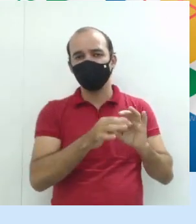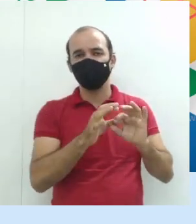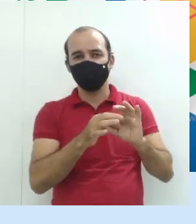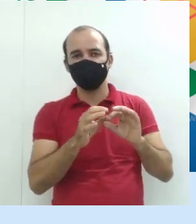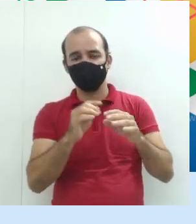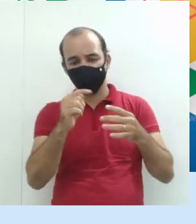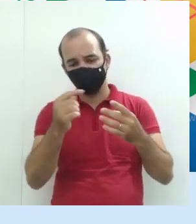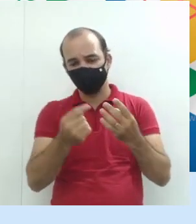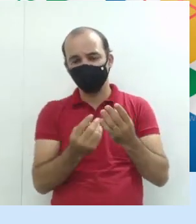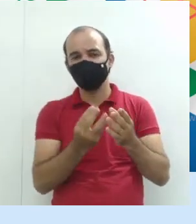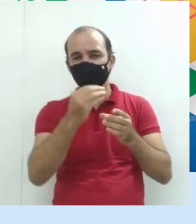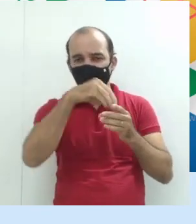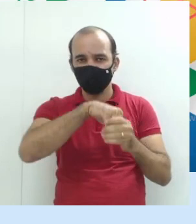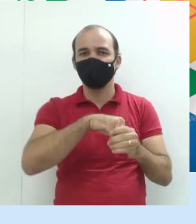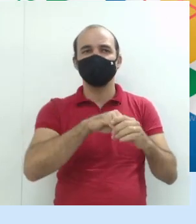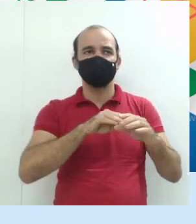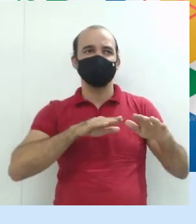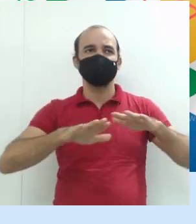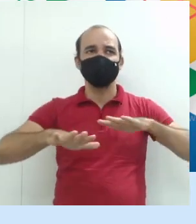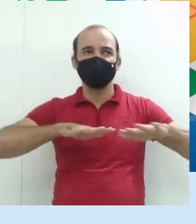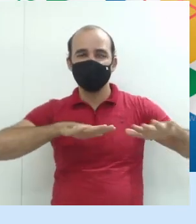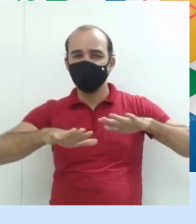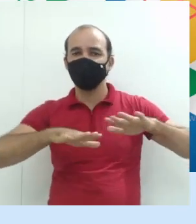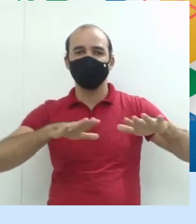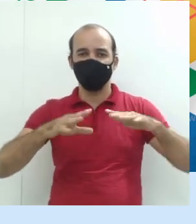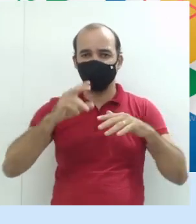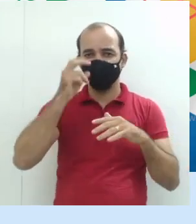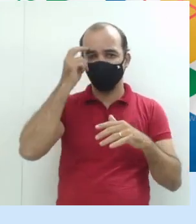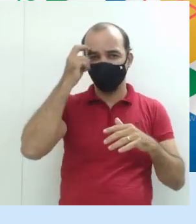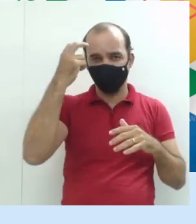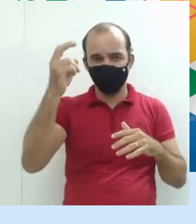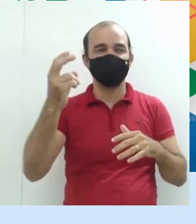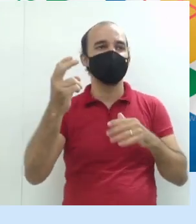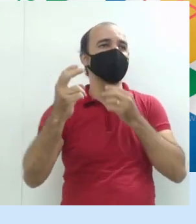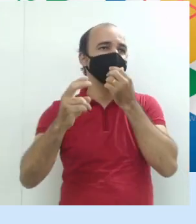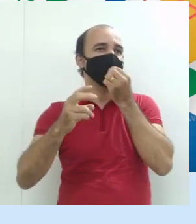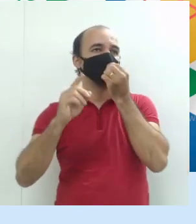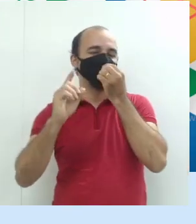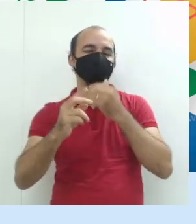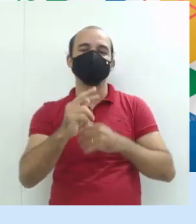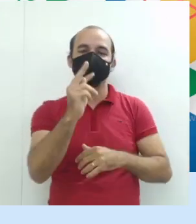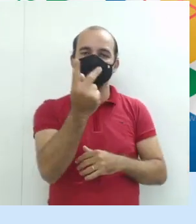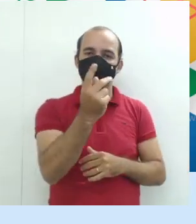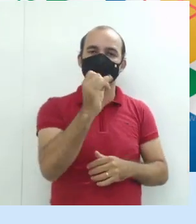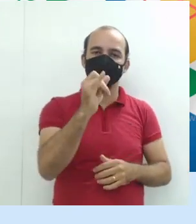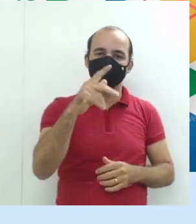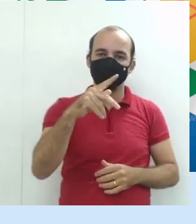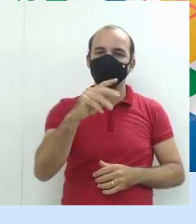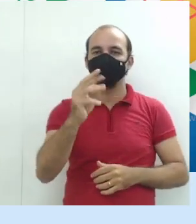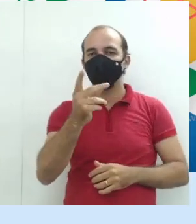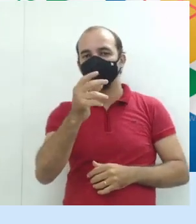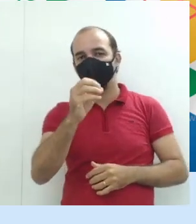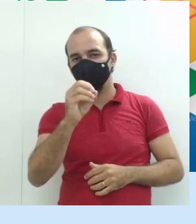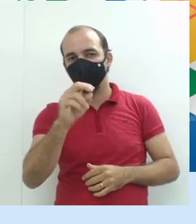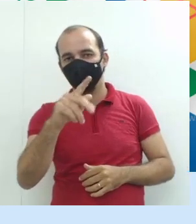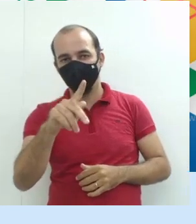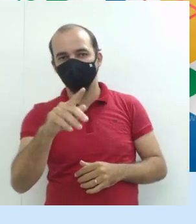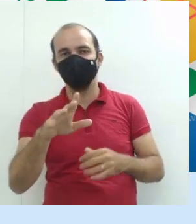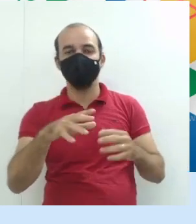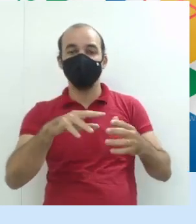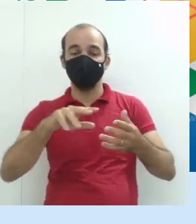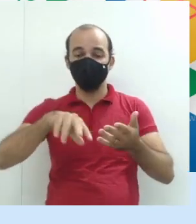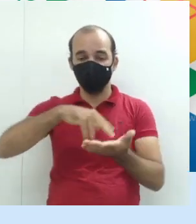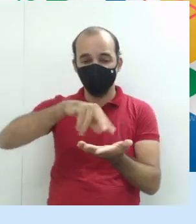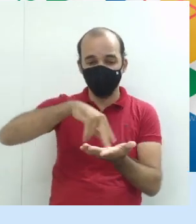um movimento cultural, porque ele vai agregando outras formas de arte à música. Então ele agrega a dança de